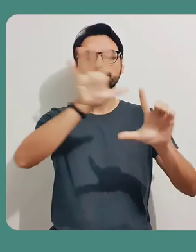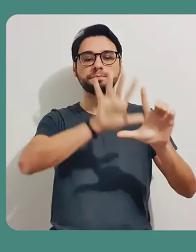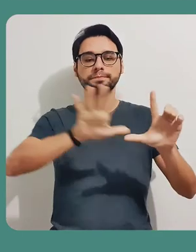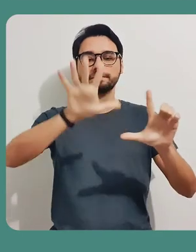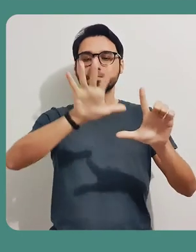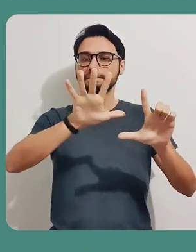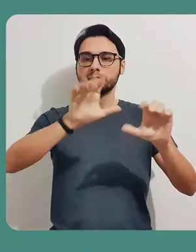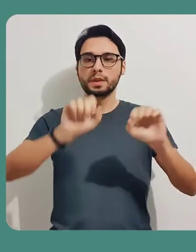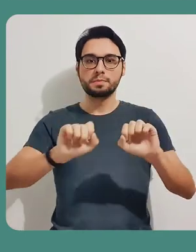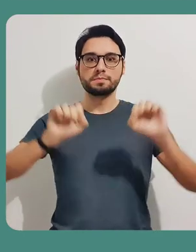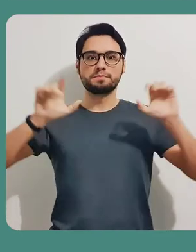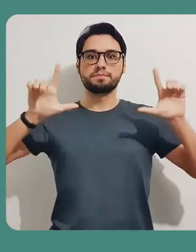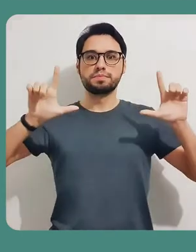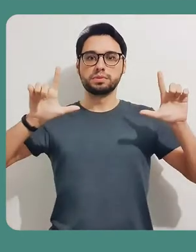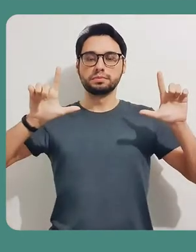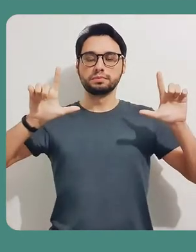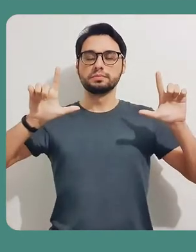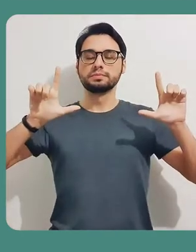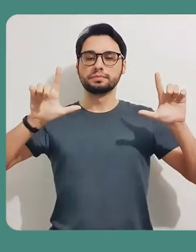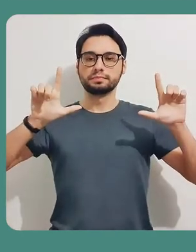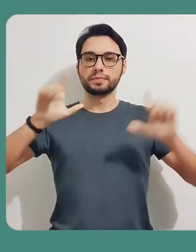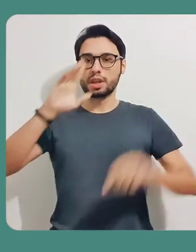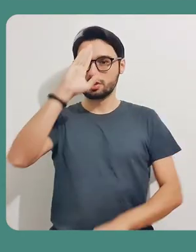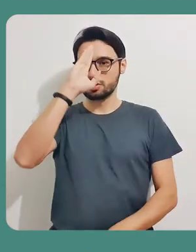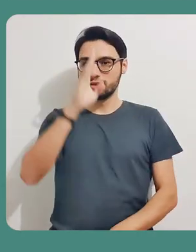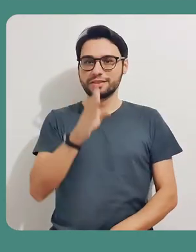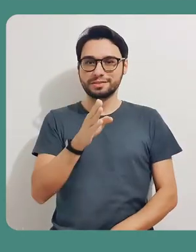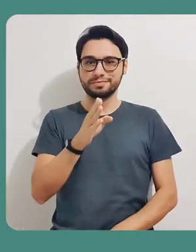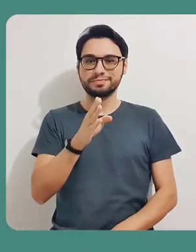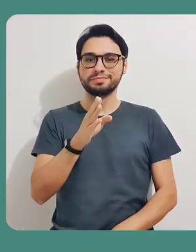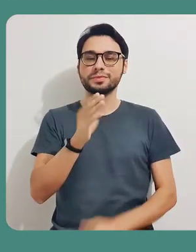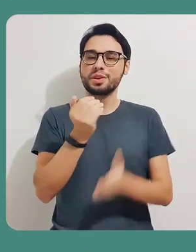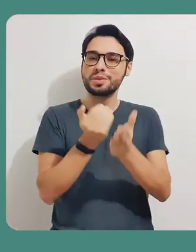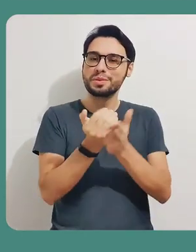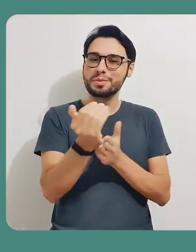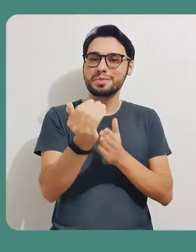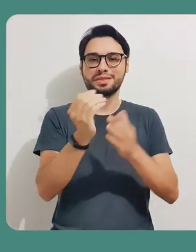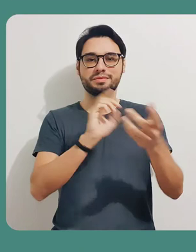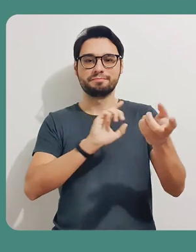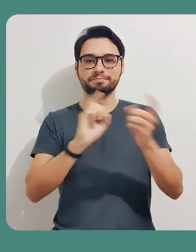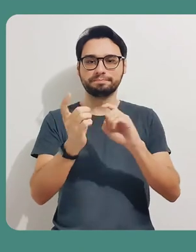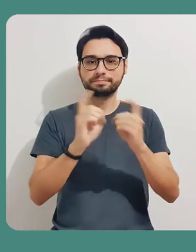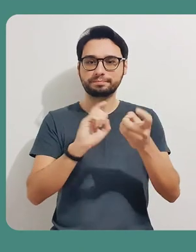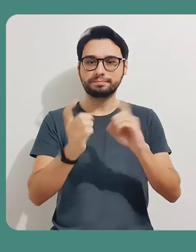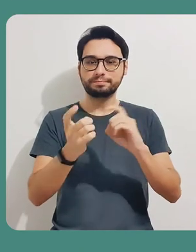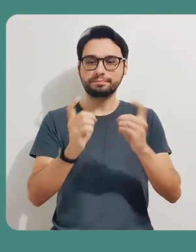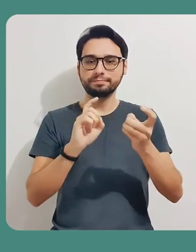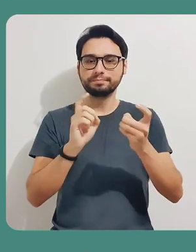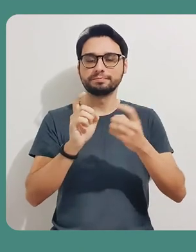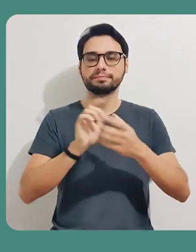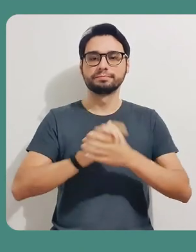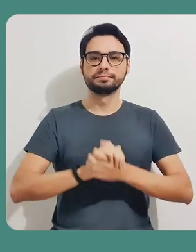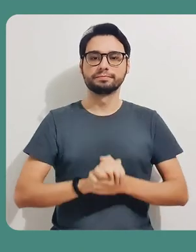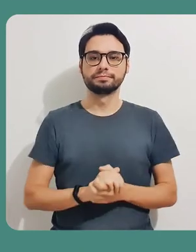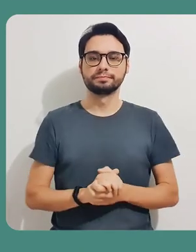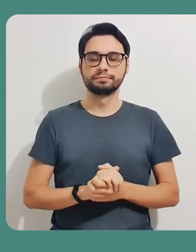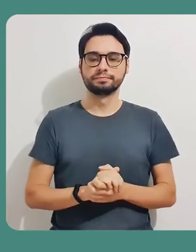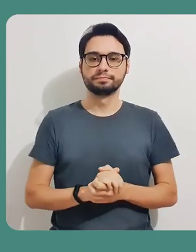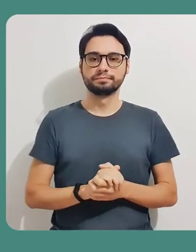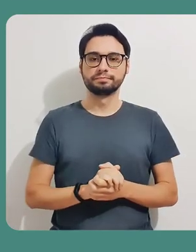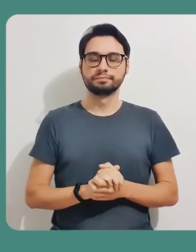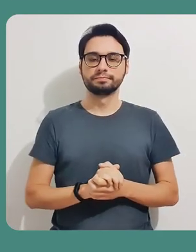e depois de concluída a instalação a plataforma irá abrir automaticamente a aplicação